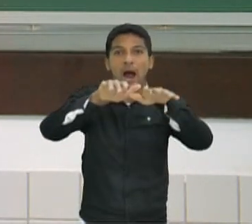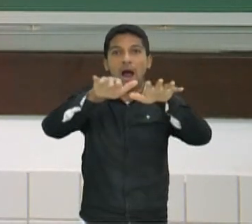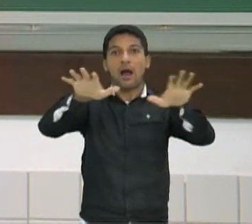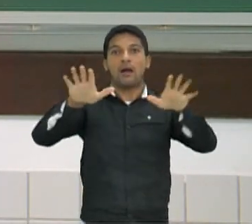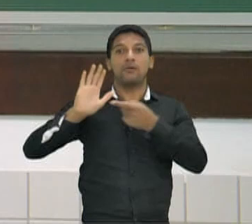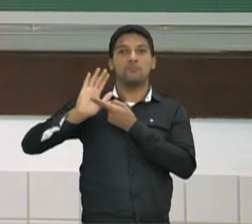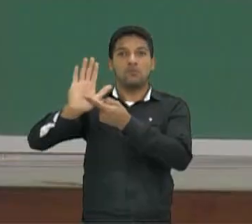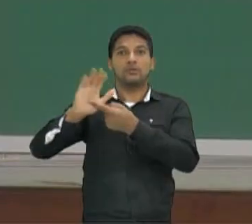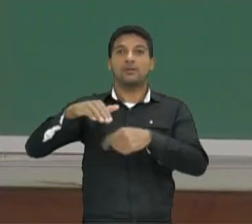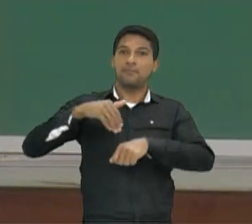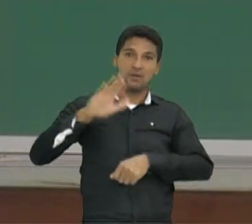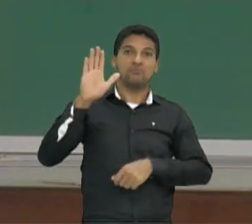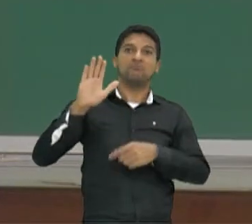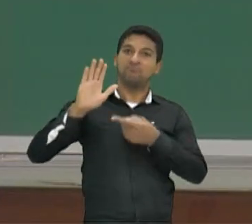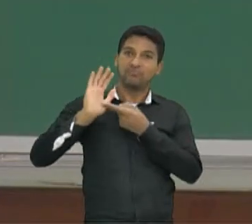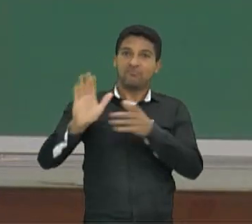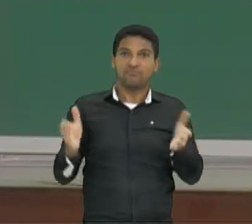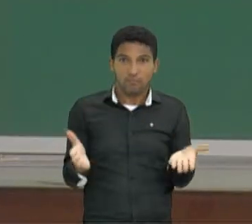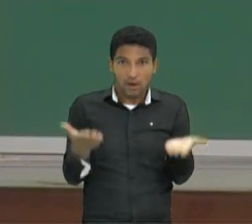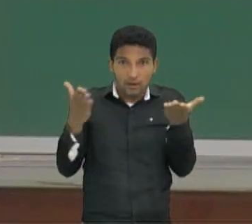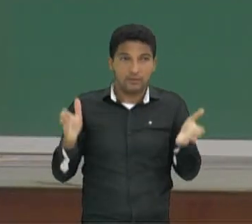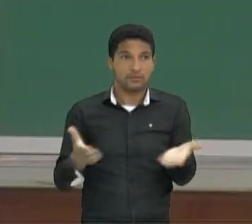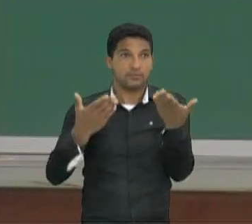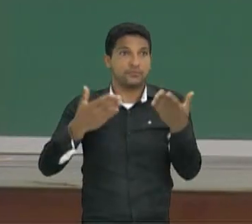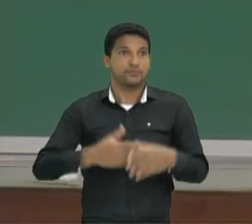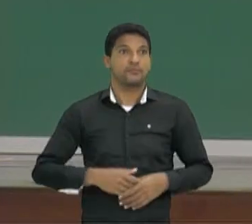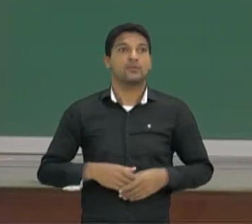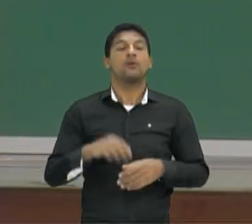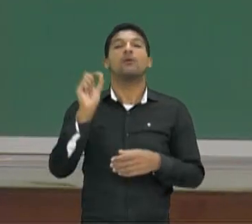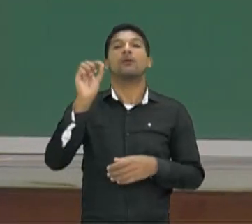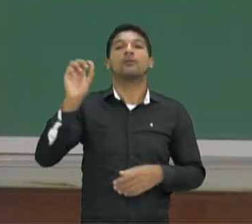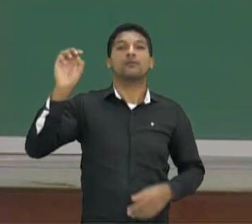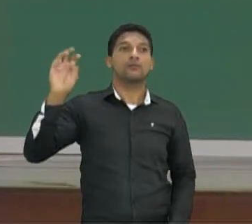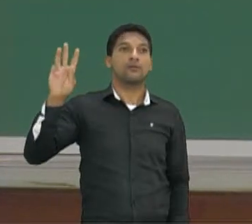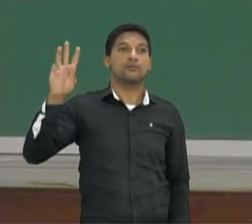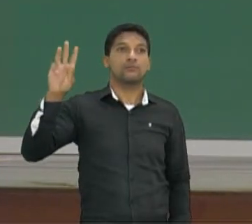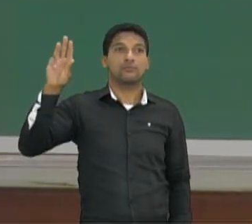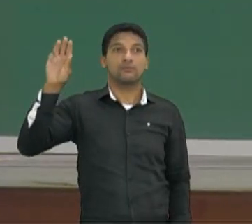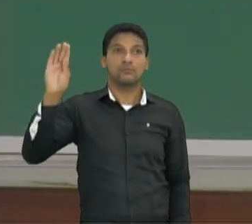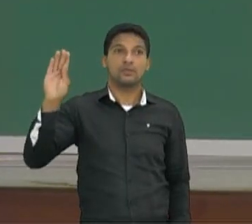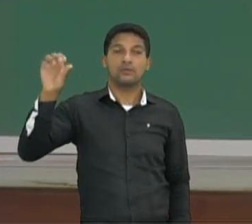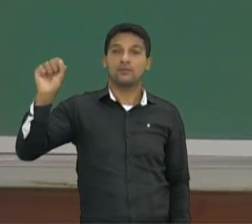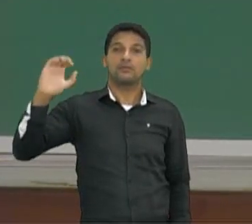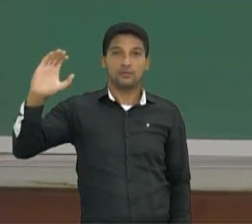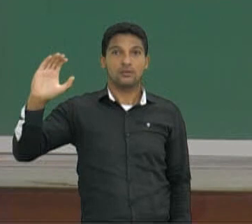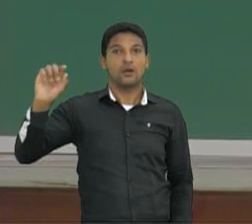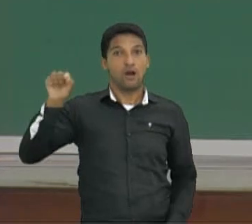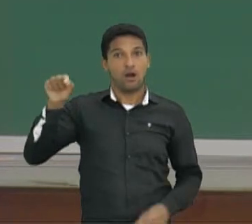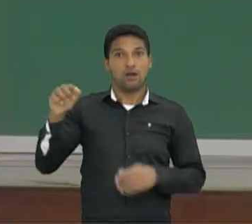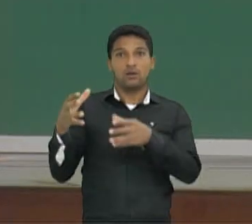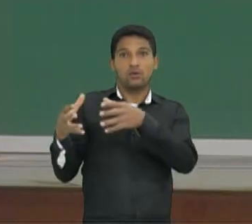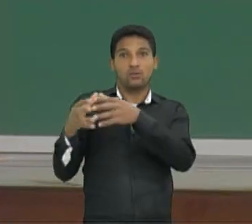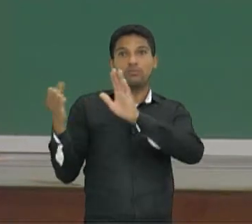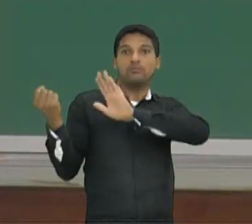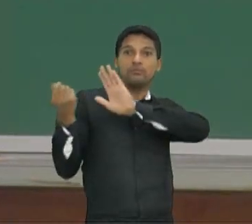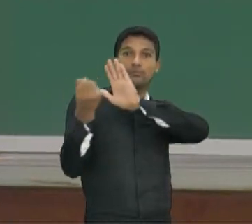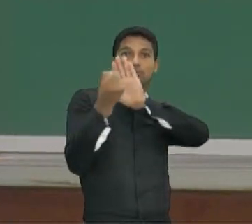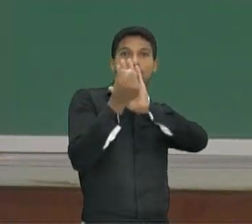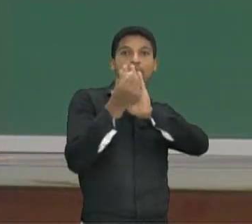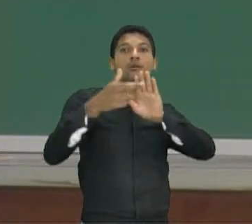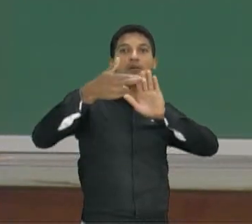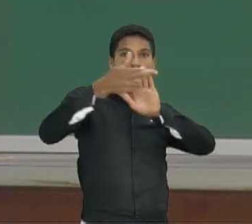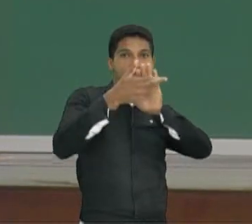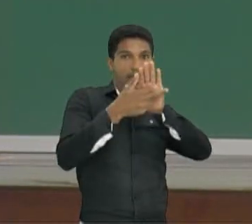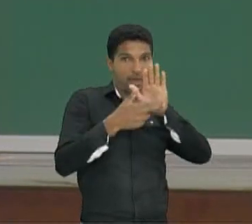a Confederação Mundial de Beisebol e Softball, a WBSC. Então é essa entidade hoje que regulamenta o